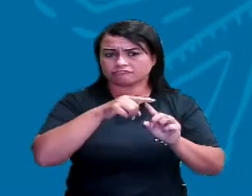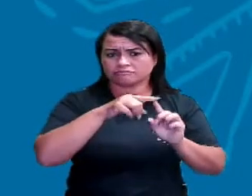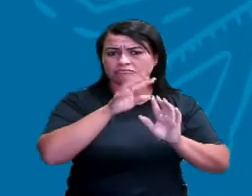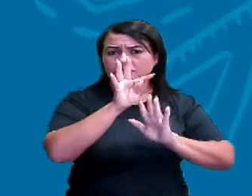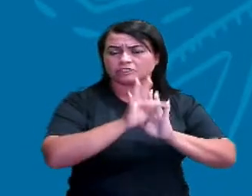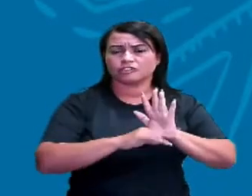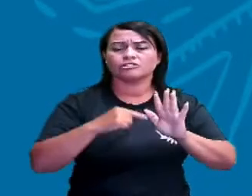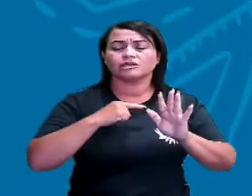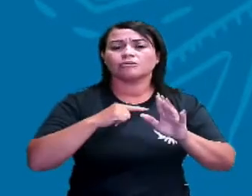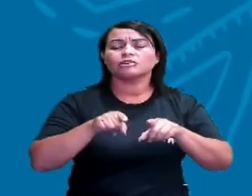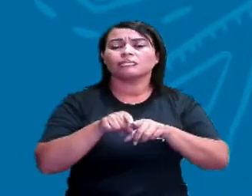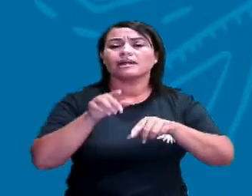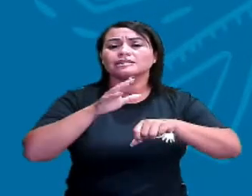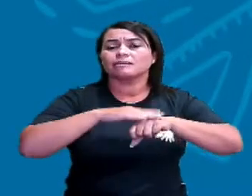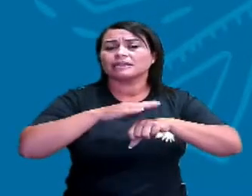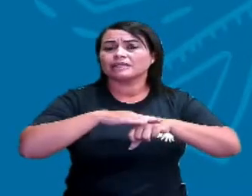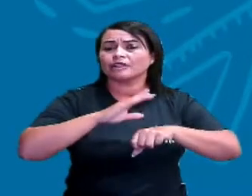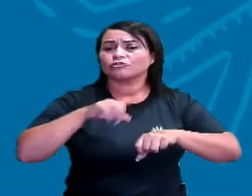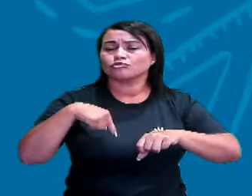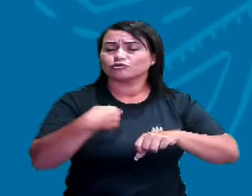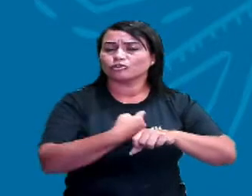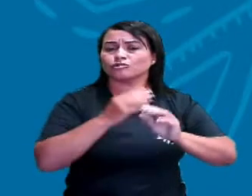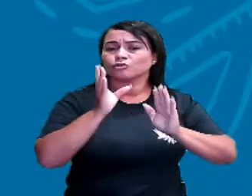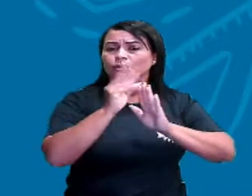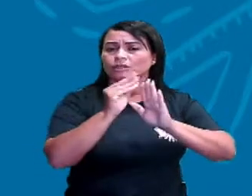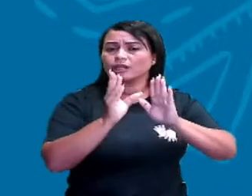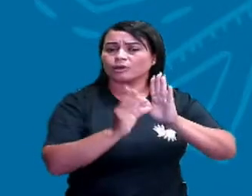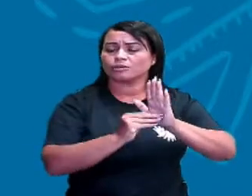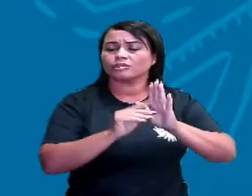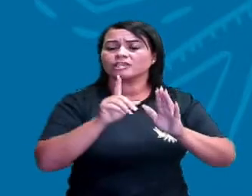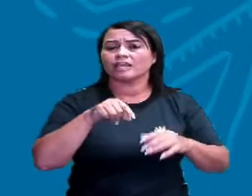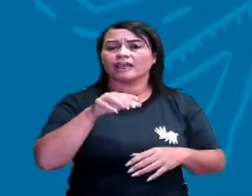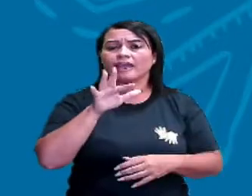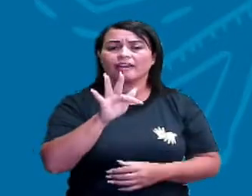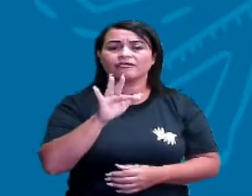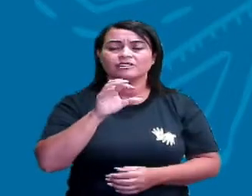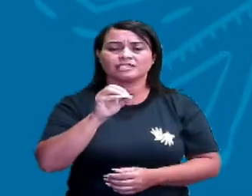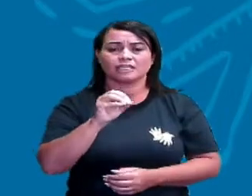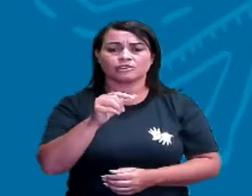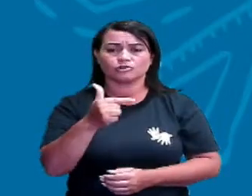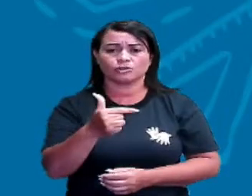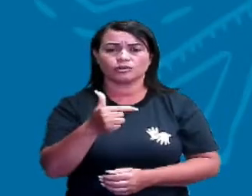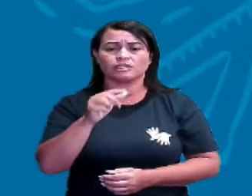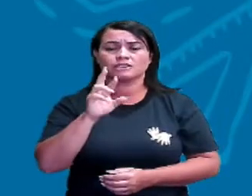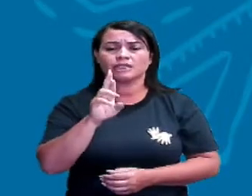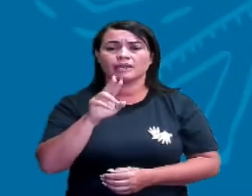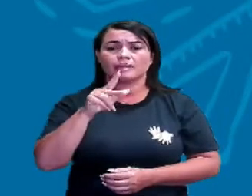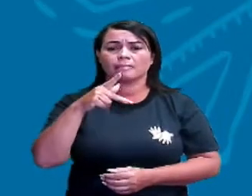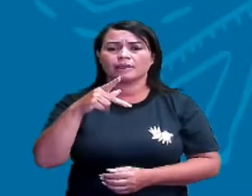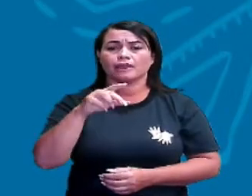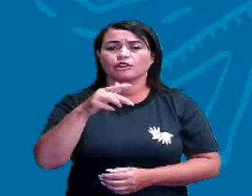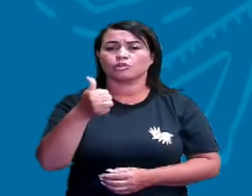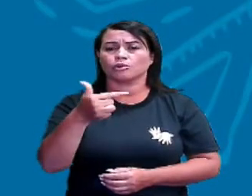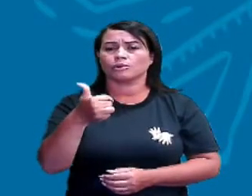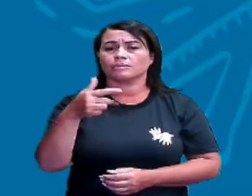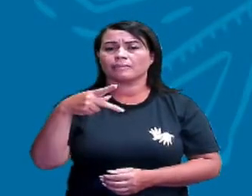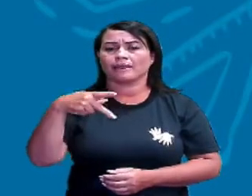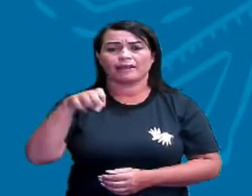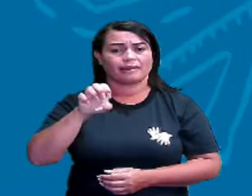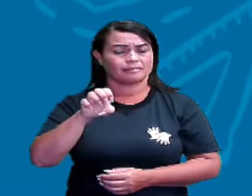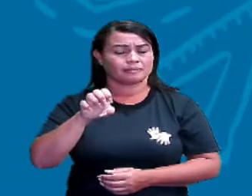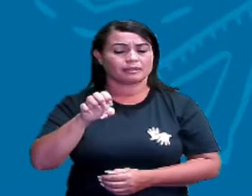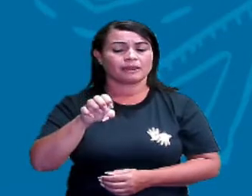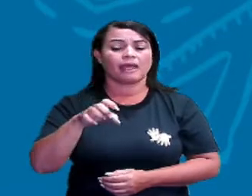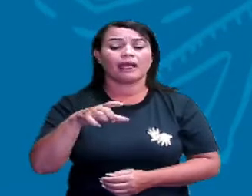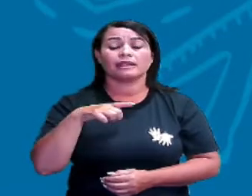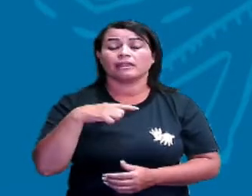a habilidade do nosso conteúdo, que é F02 LP12PE. A